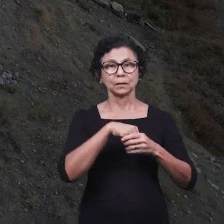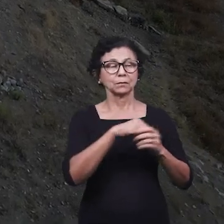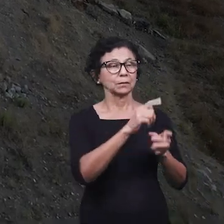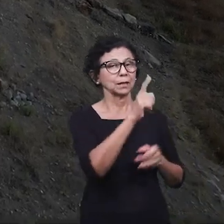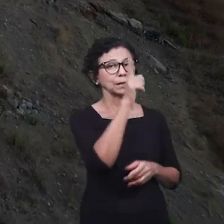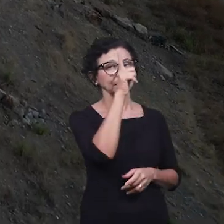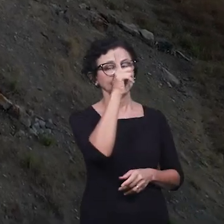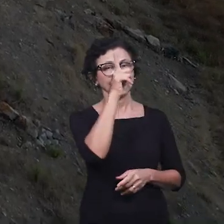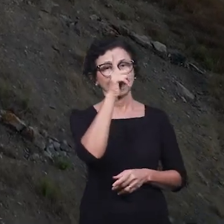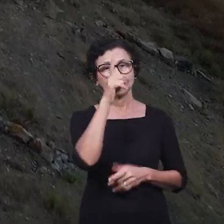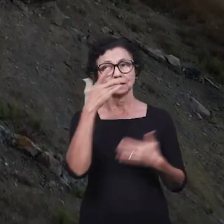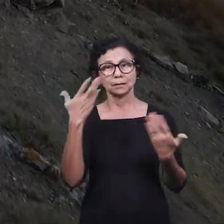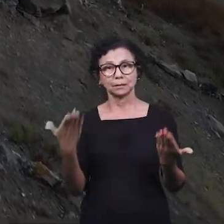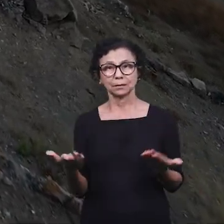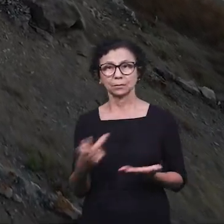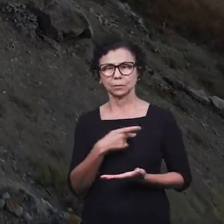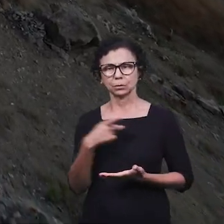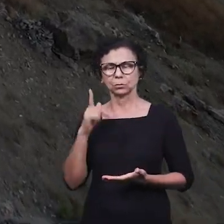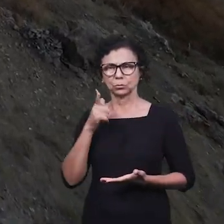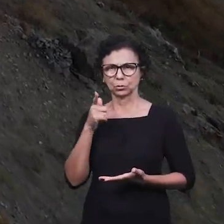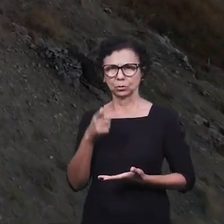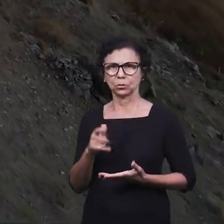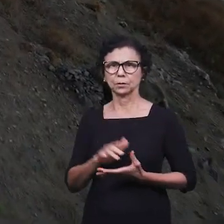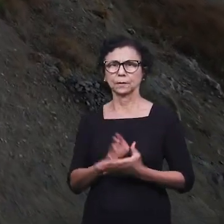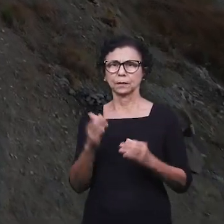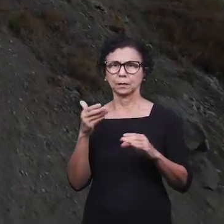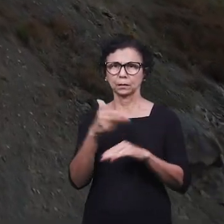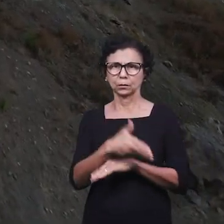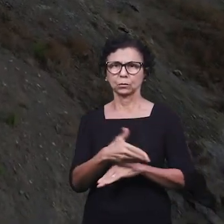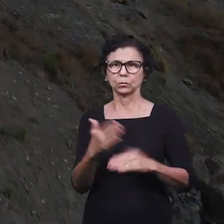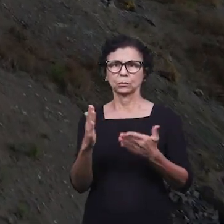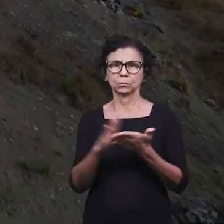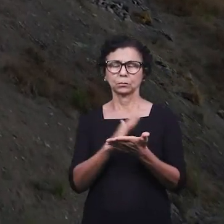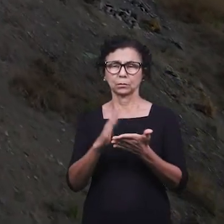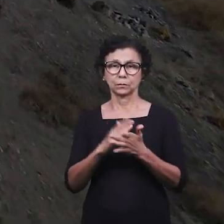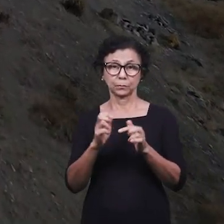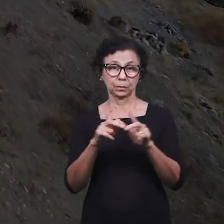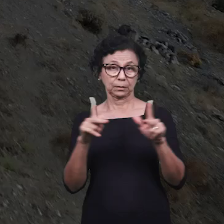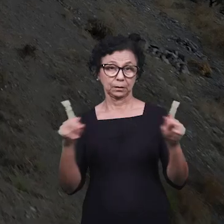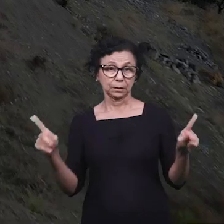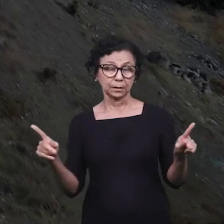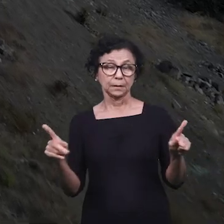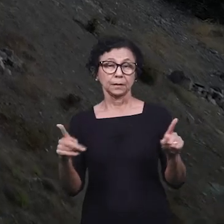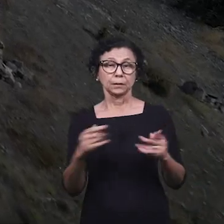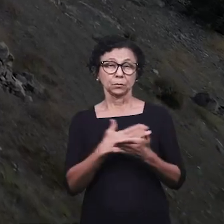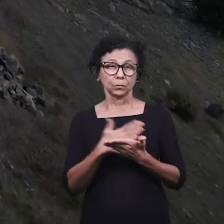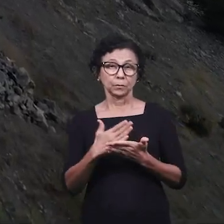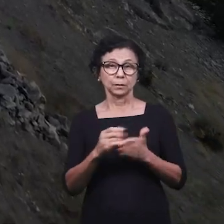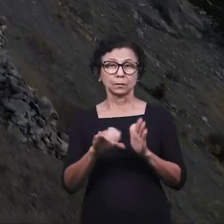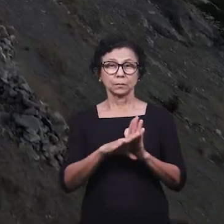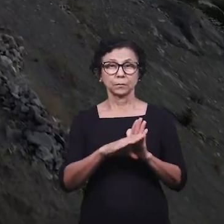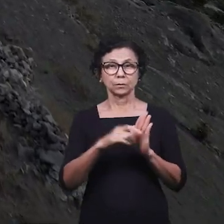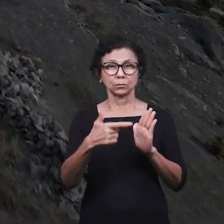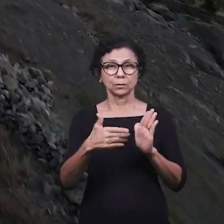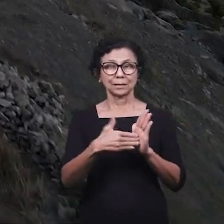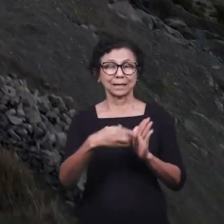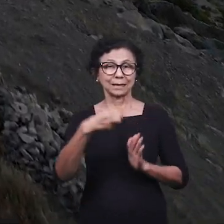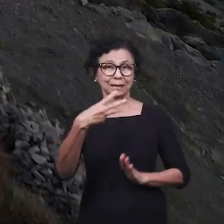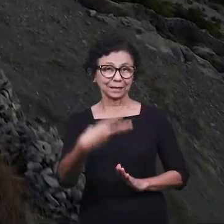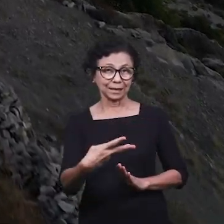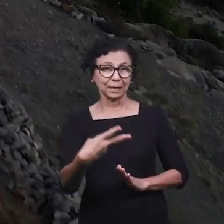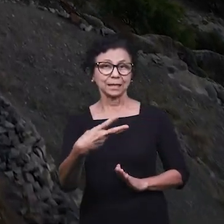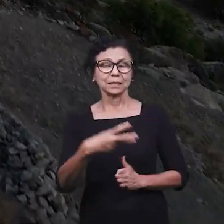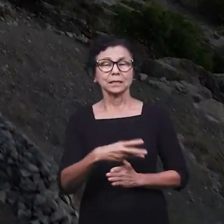Gideuti tocou aqui no livro do Apocalipse, ele falou sobre isso. E no livro do Apocalipse, no início, nos capítulos 2 e 3, há